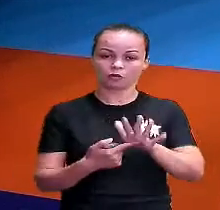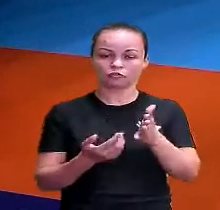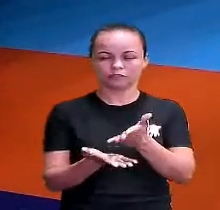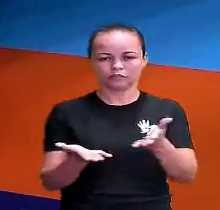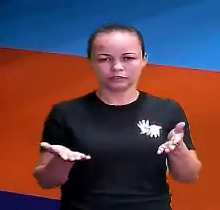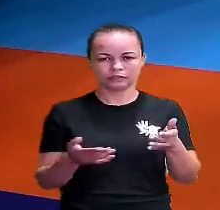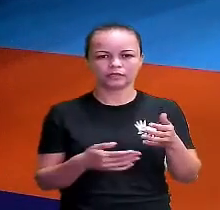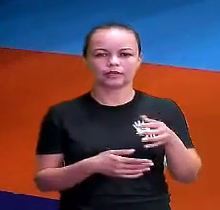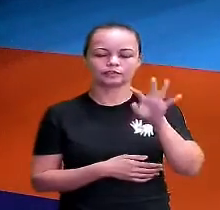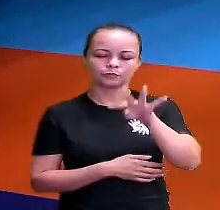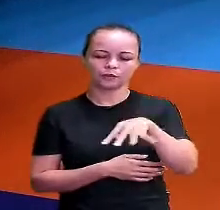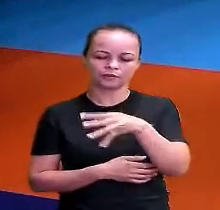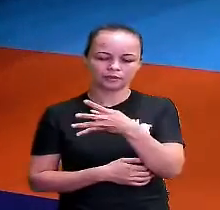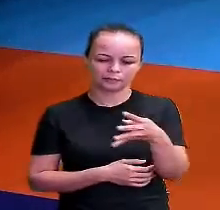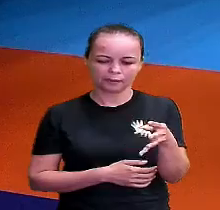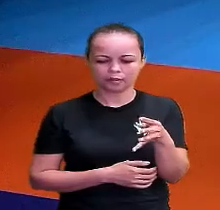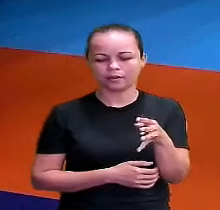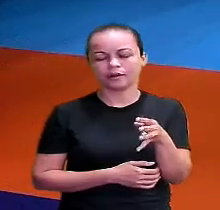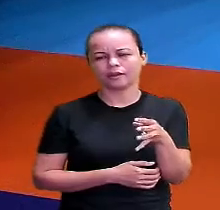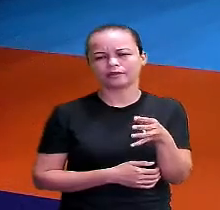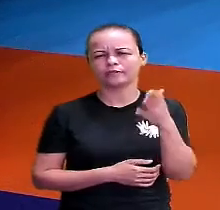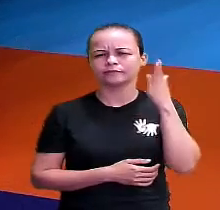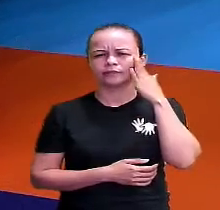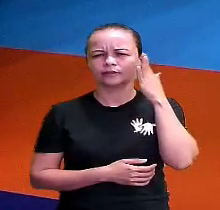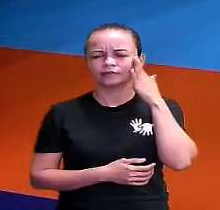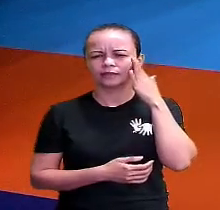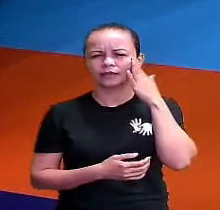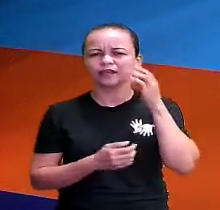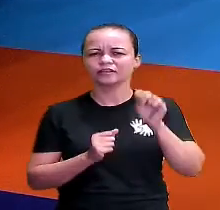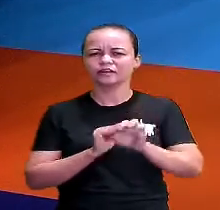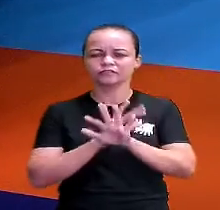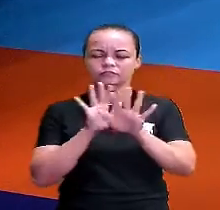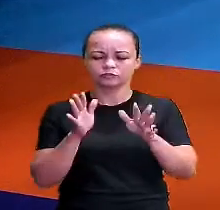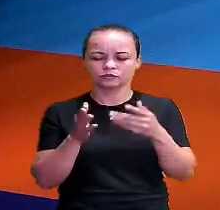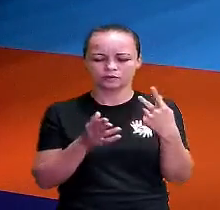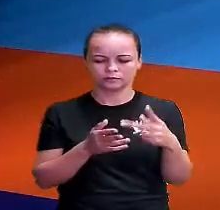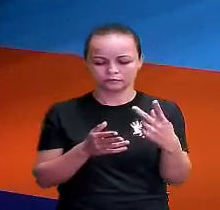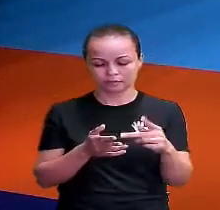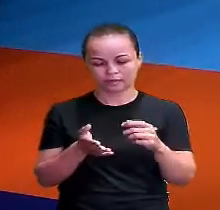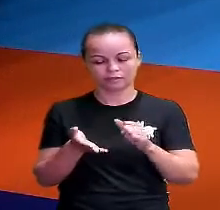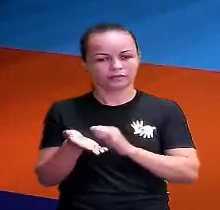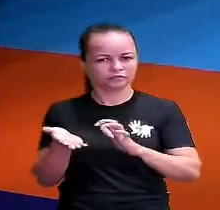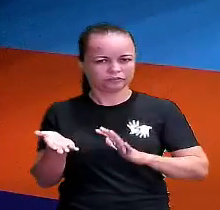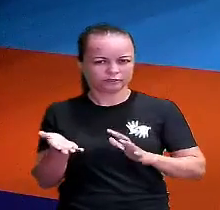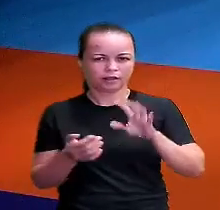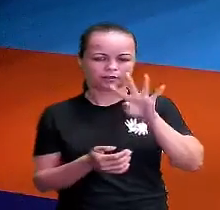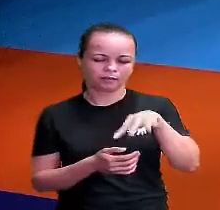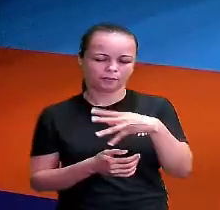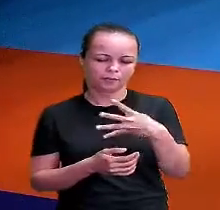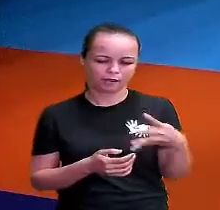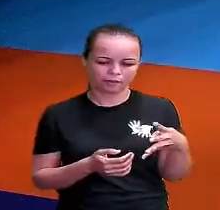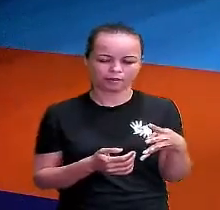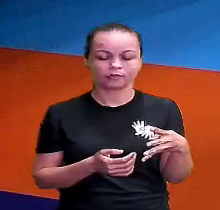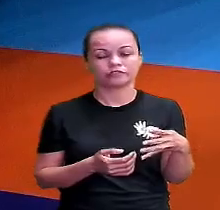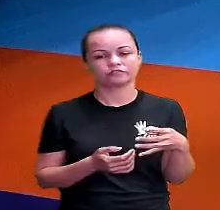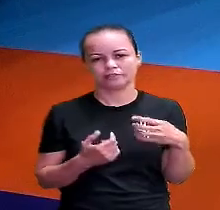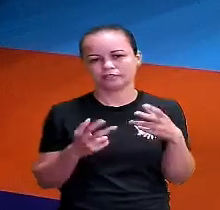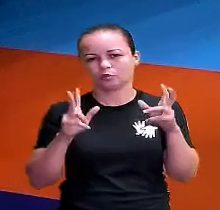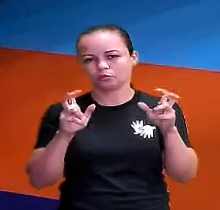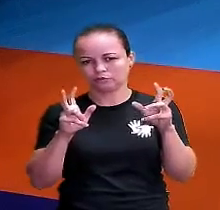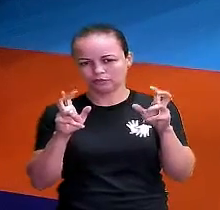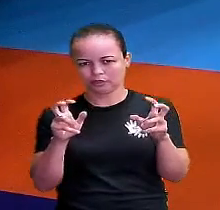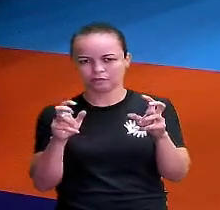começar a entender e a visualizar nas nossas atividades tabelas, né? Que vai ser também um assunto que a